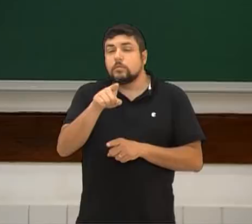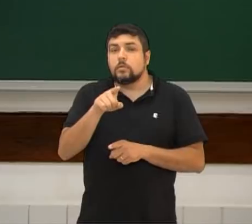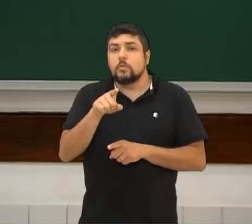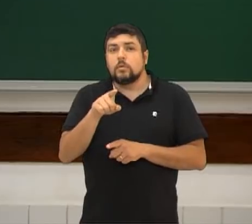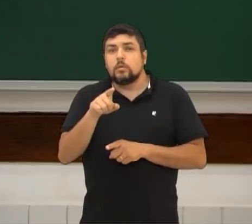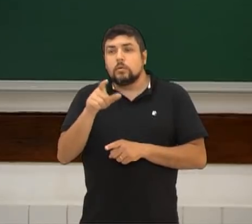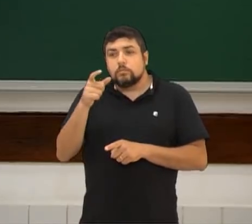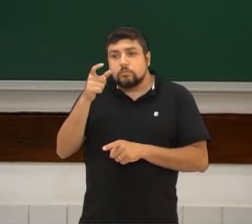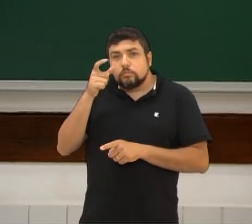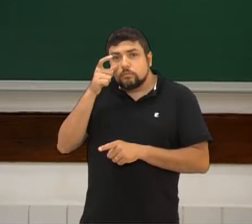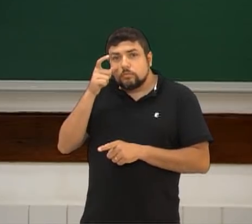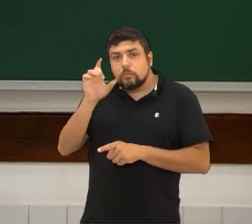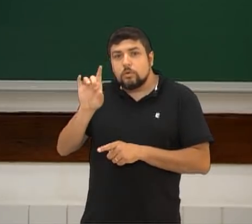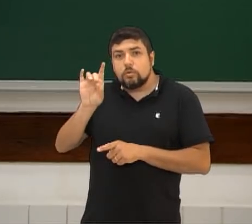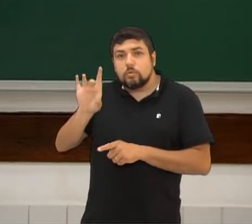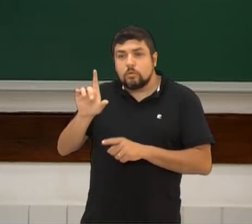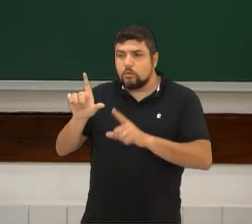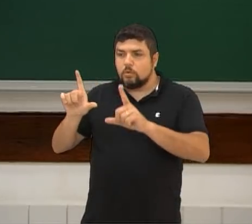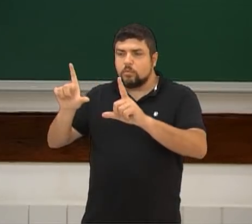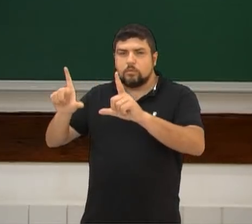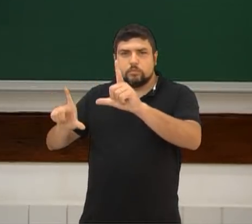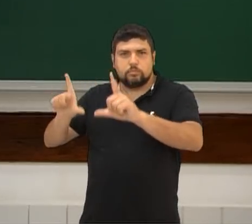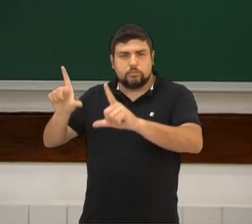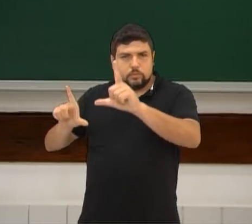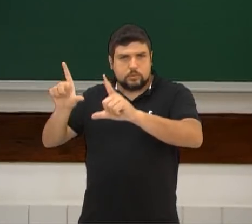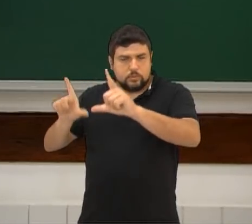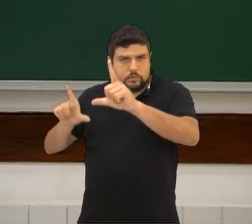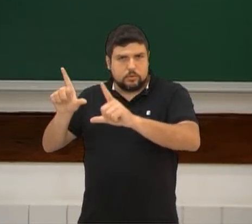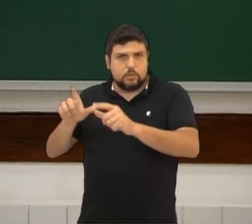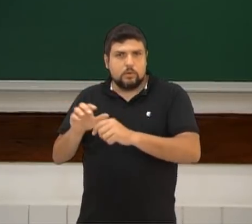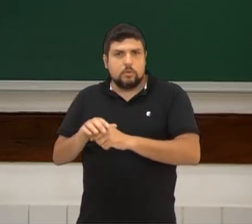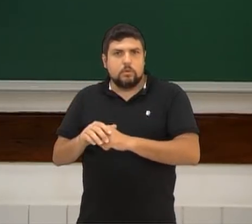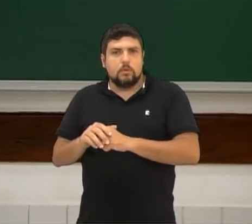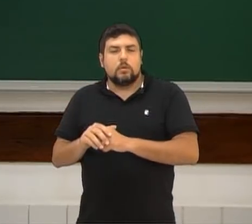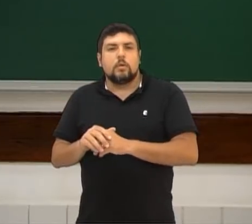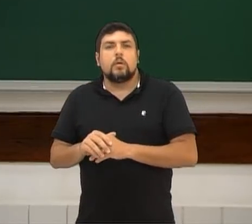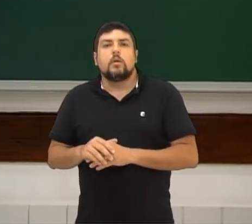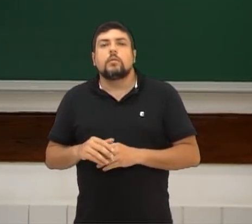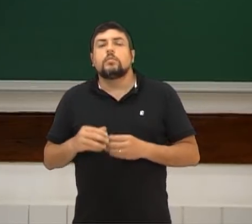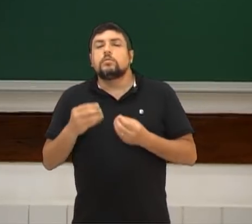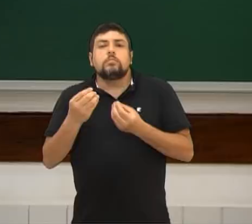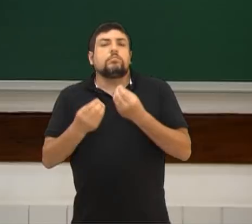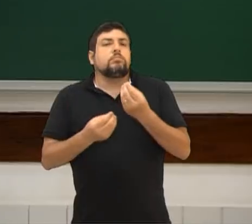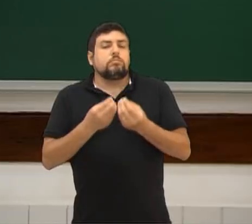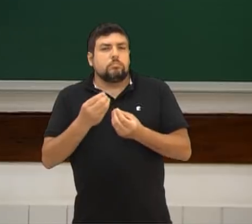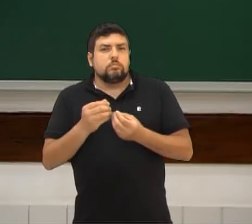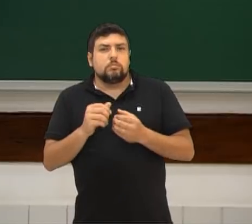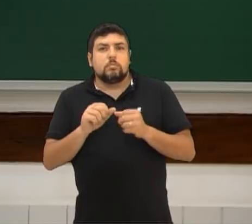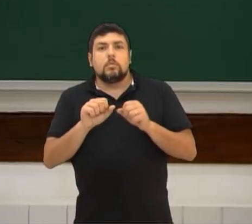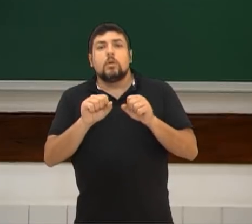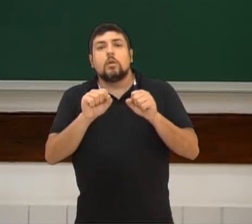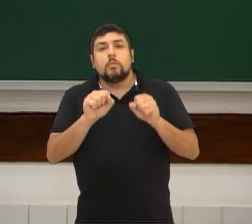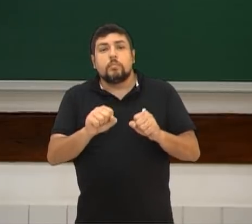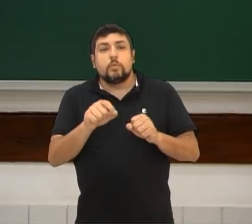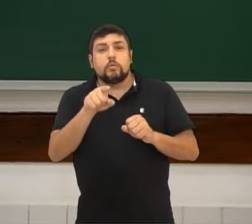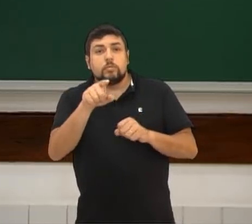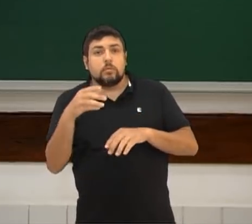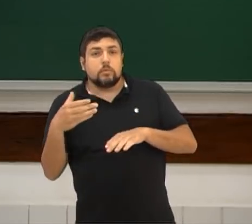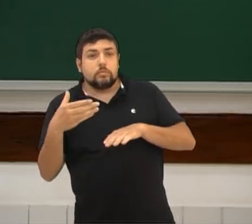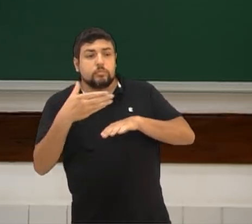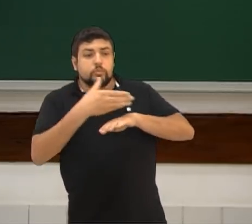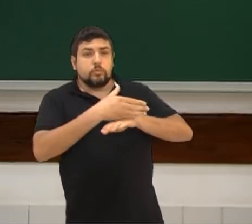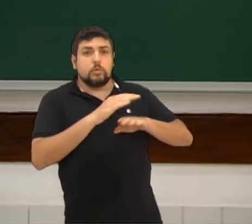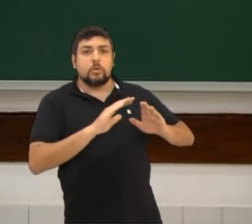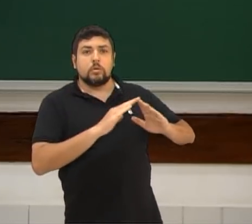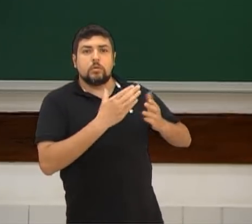têm o acesso e não têm como acessar esse conteúdo, esse material, pode efetuar a retirada dele na